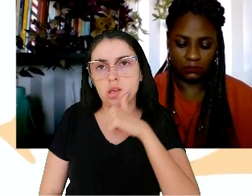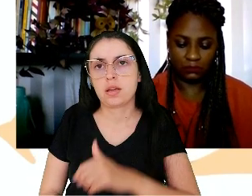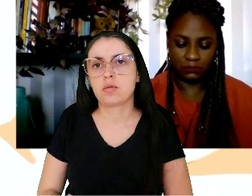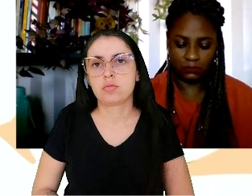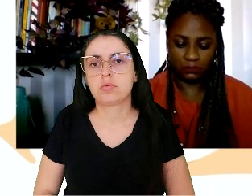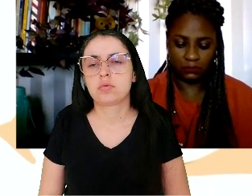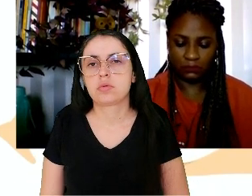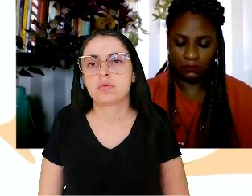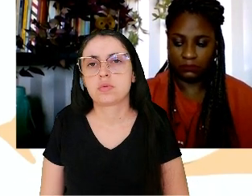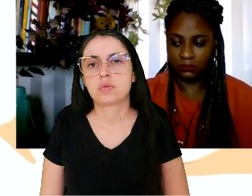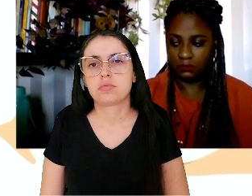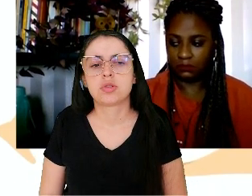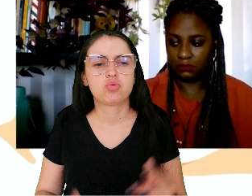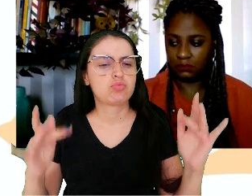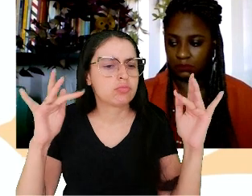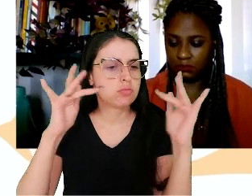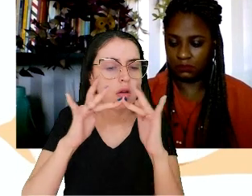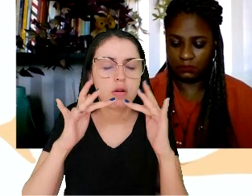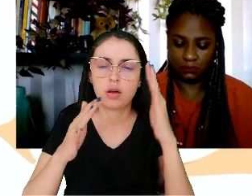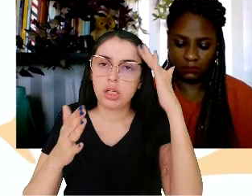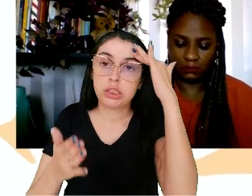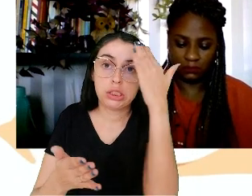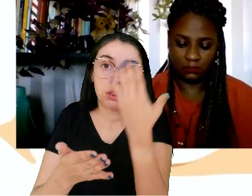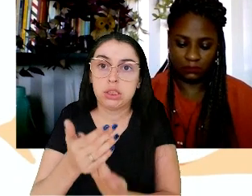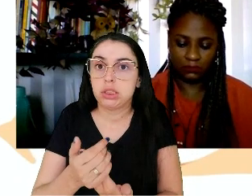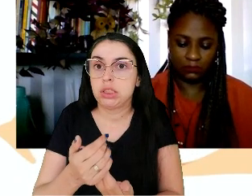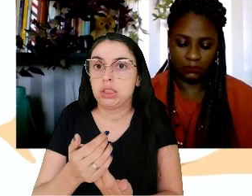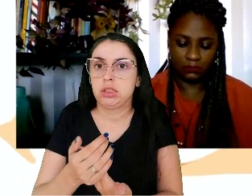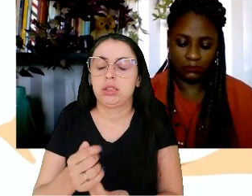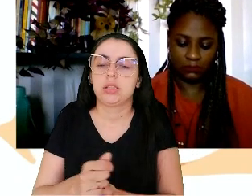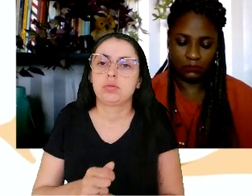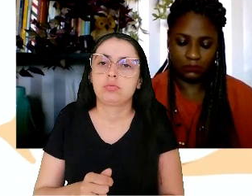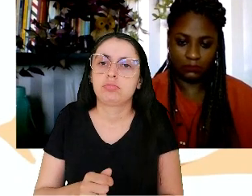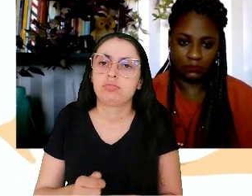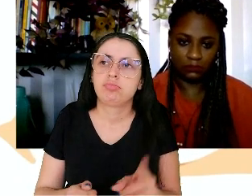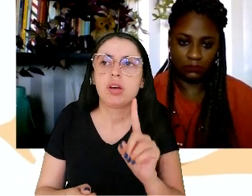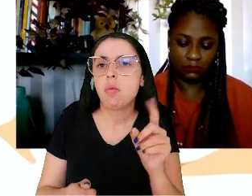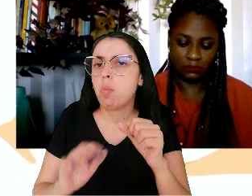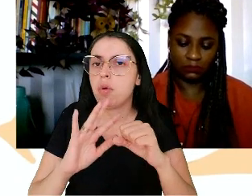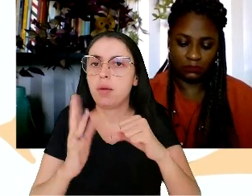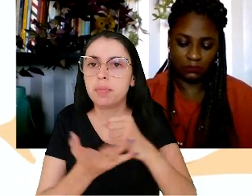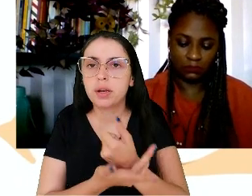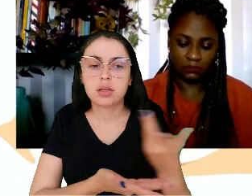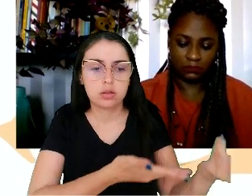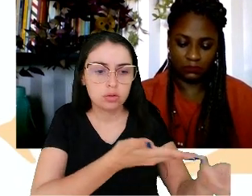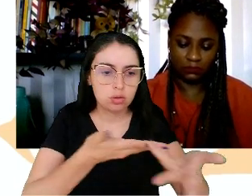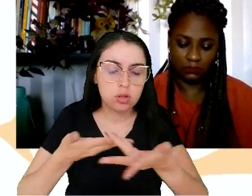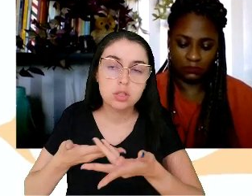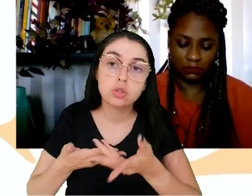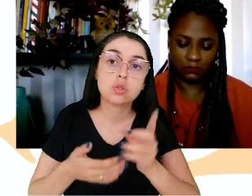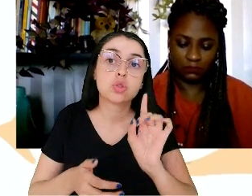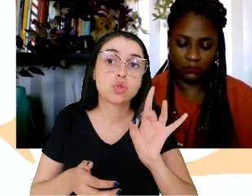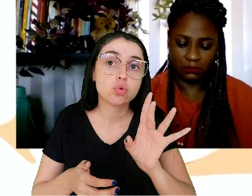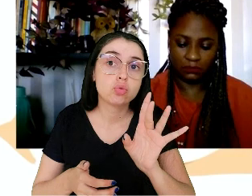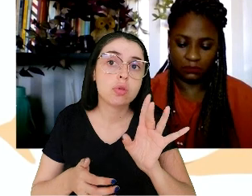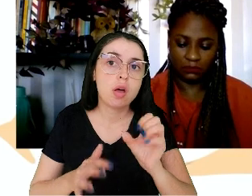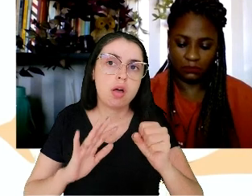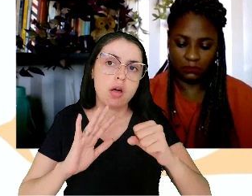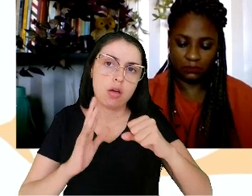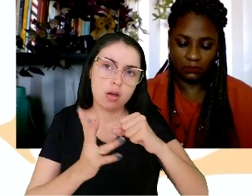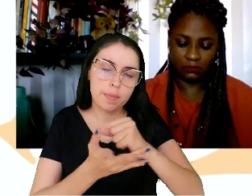E o que nos choca ao longo de tudo isso é exatamente que não é a pandemia que trouxe isso, mas a